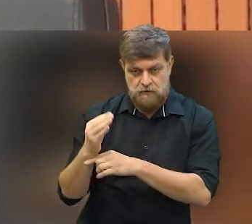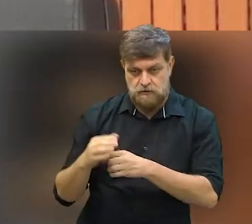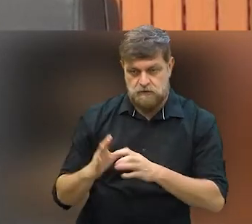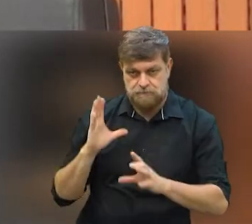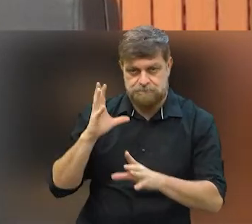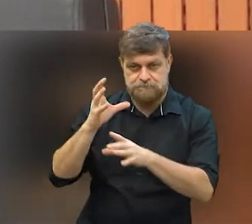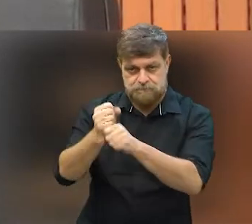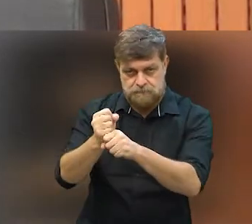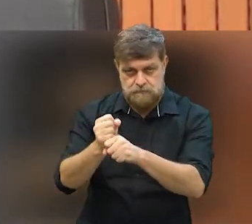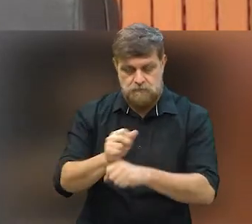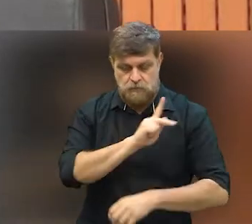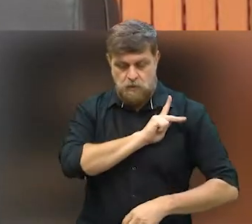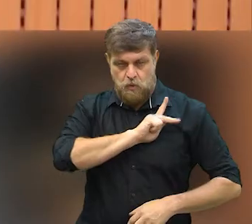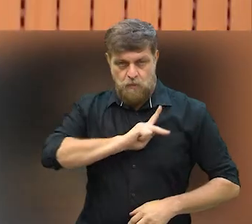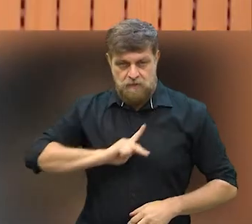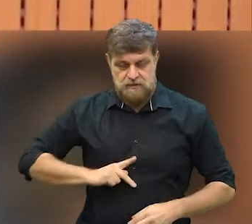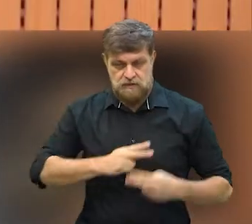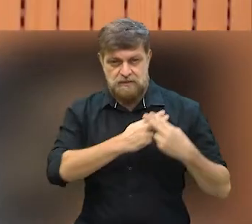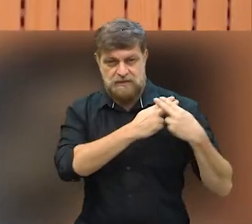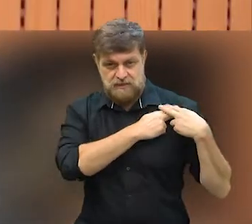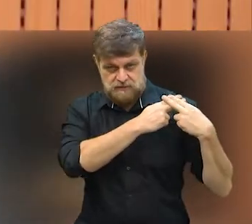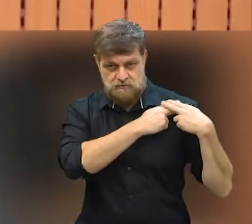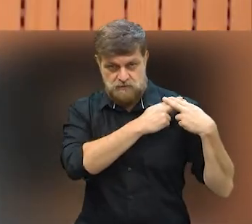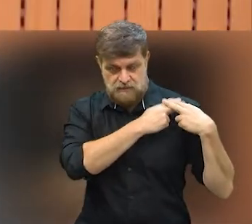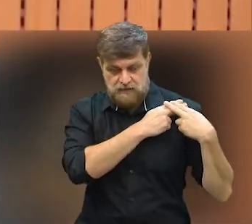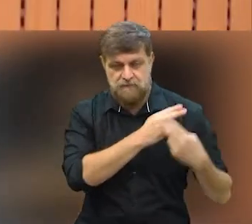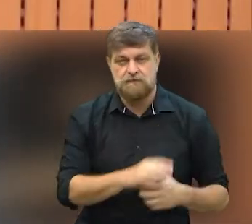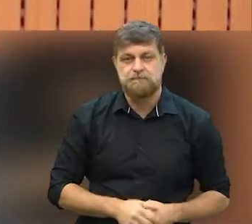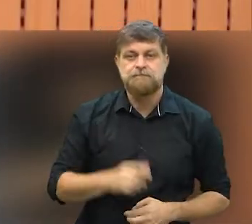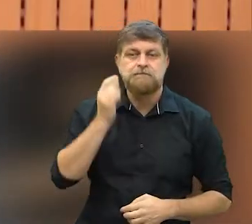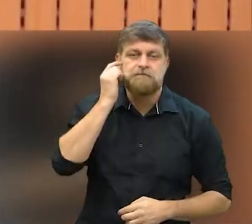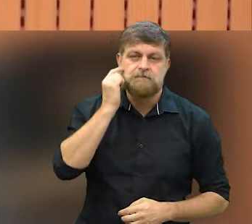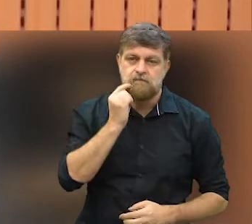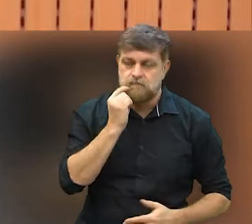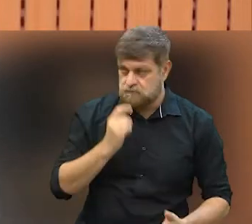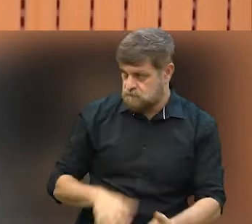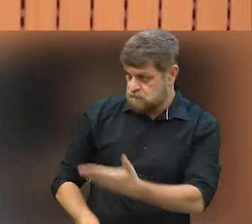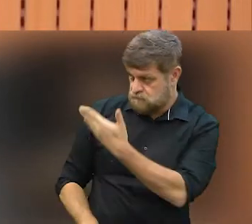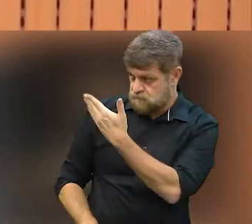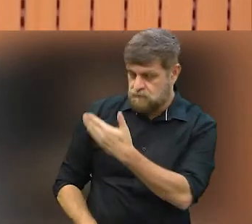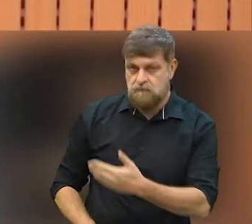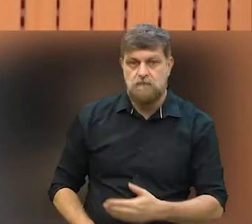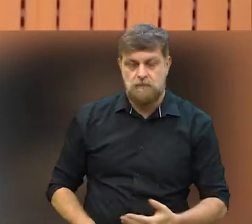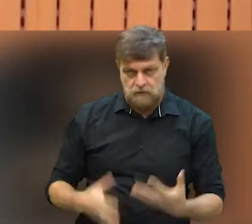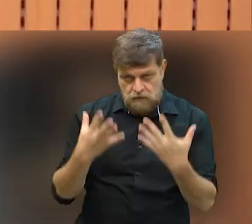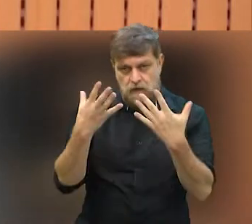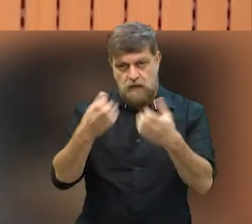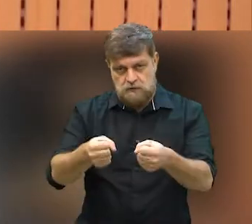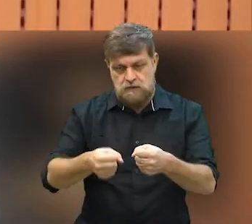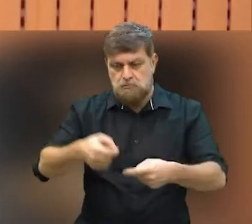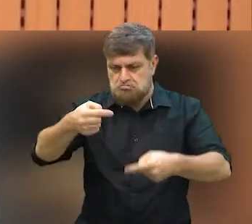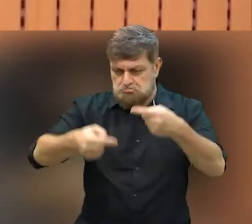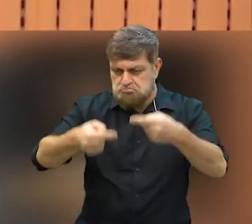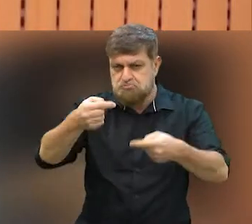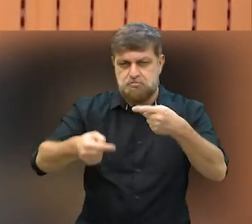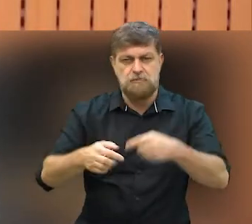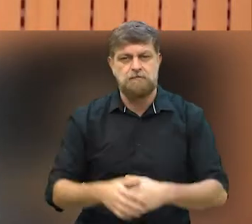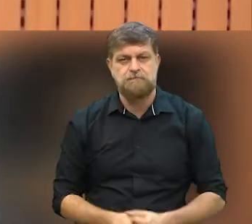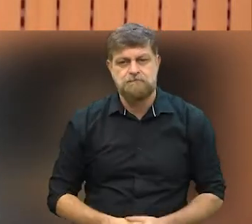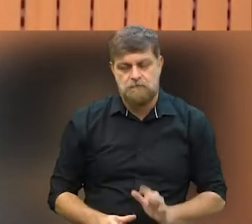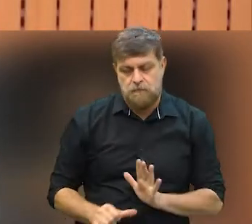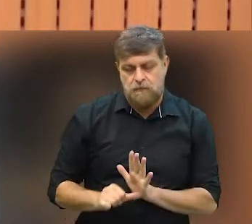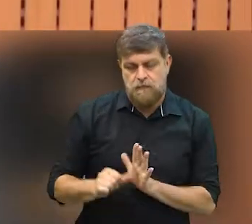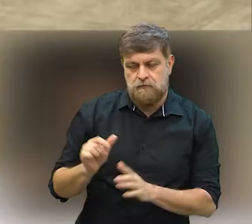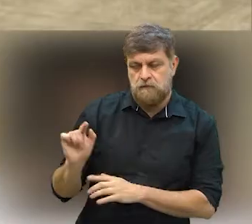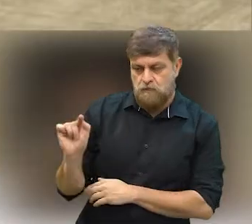físicas e biológicas o presidente da Comissão de relações internacionais Marcelo Silva aprovou